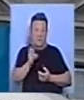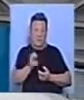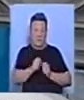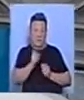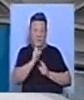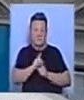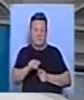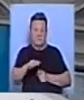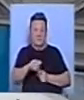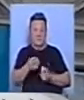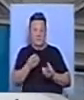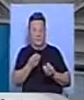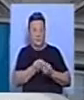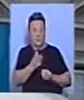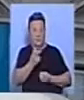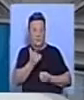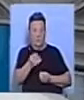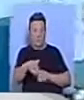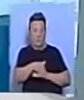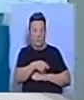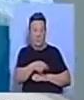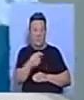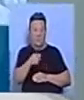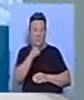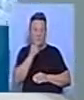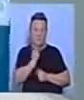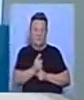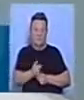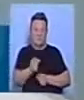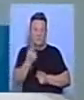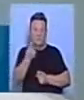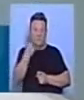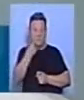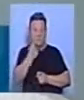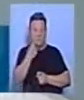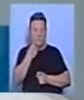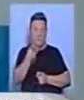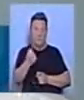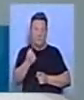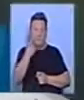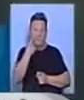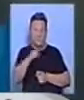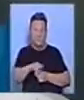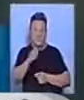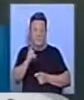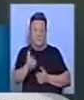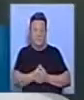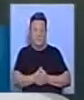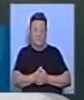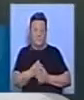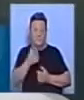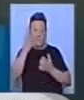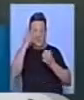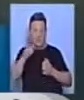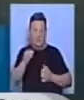sentiu junto ao rio é tem sido uma das imagens mais fortes da cidade de lisboa uma orquestra